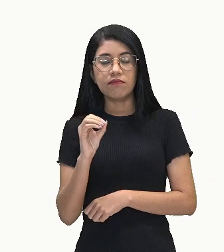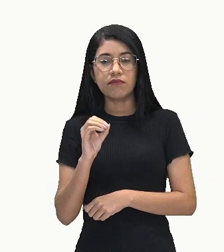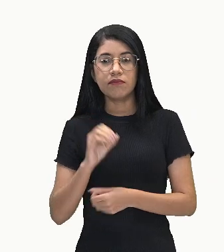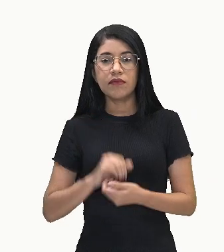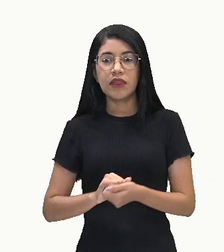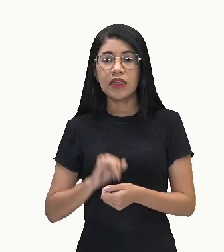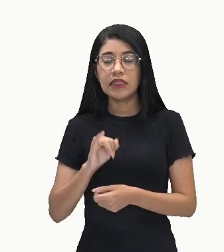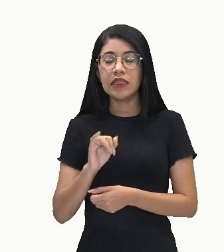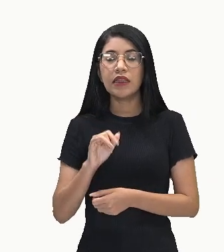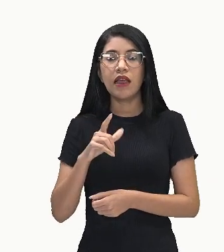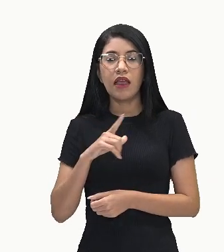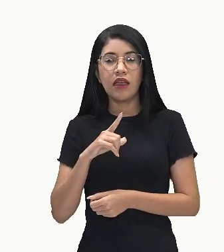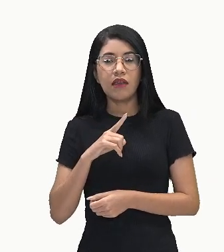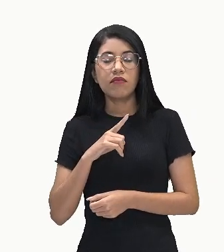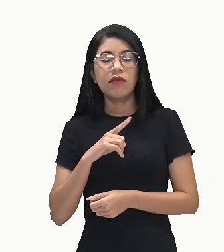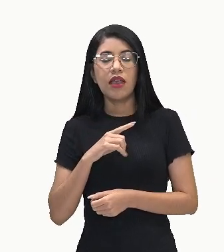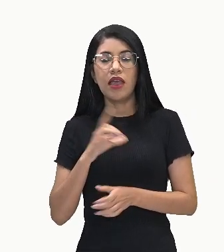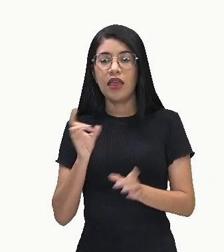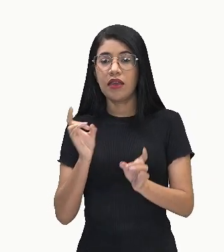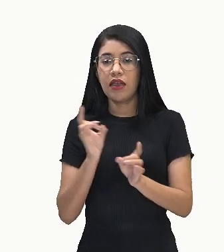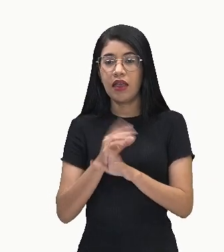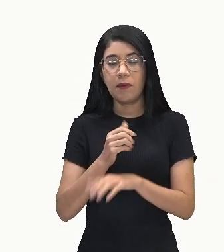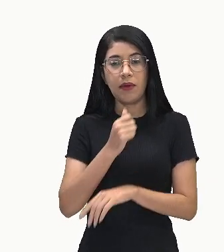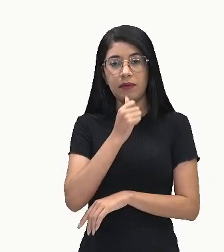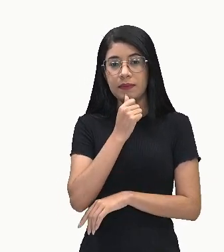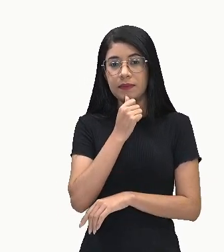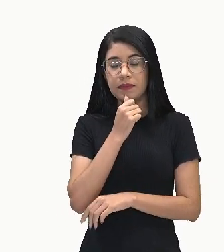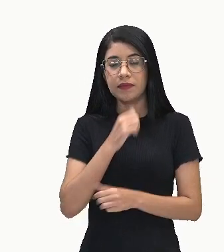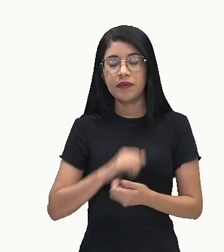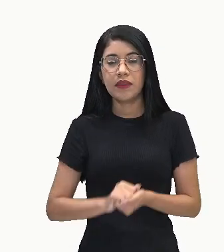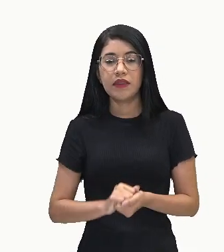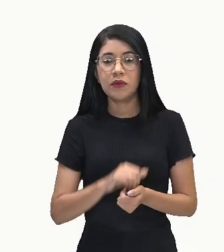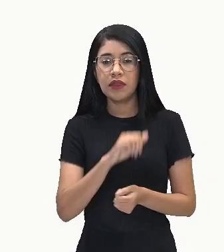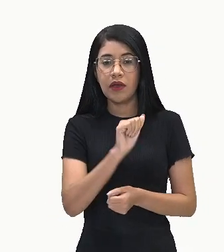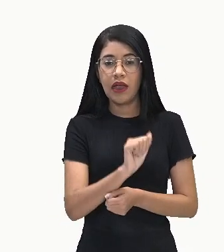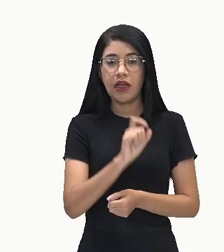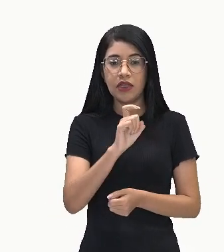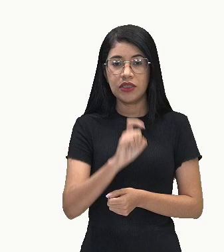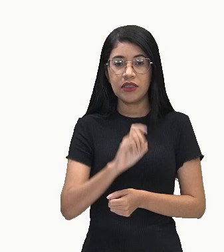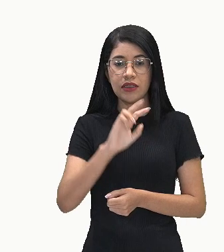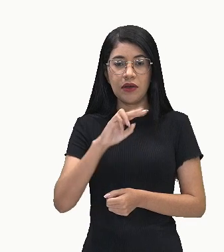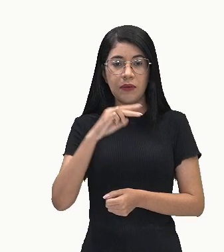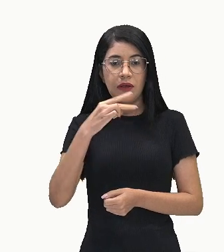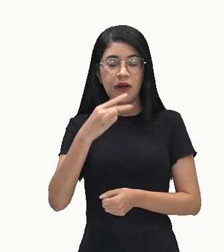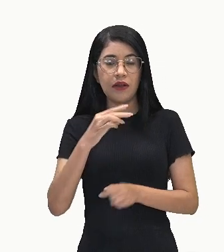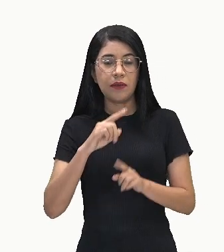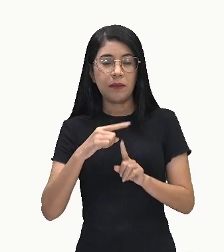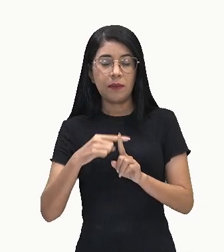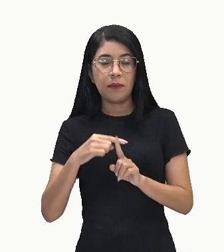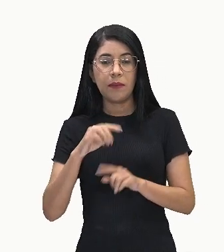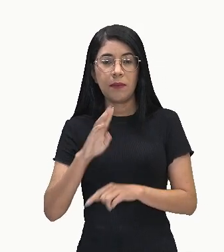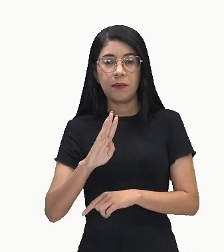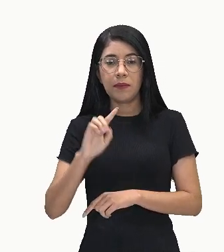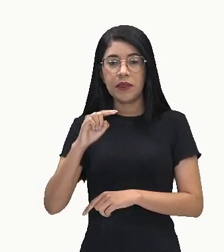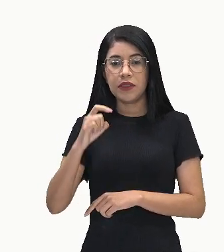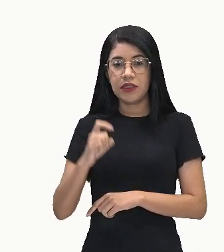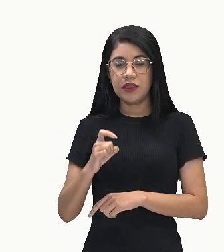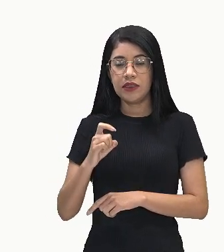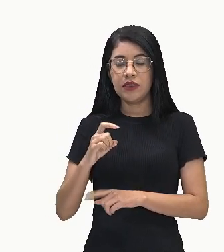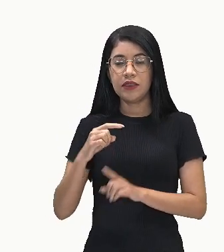são incompletas, ou seja, elas são da forma ax² mais bx igual a